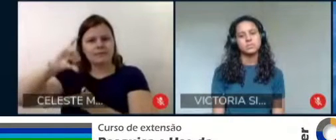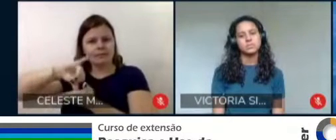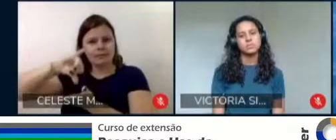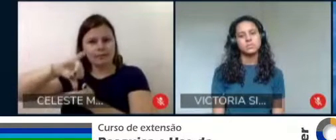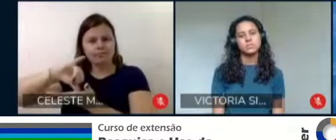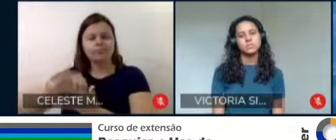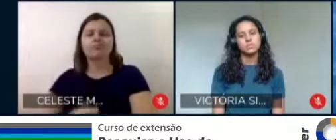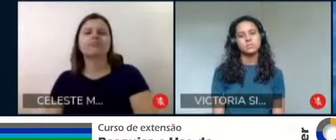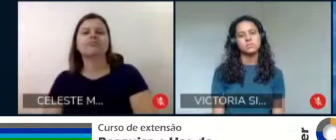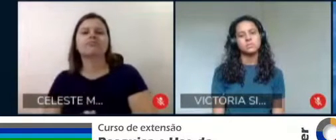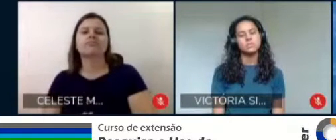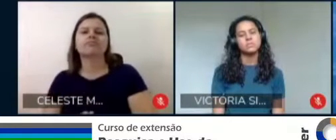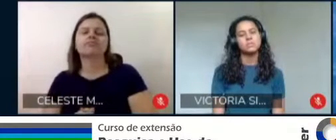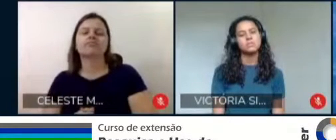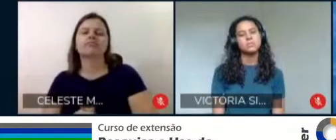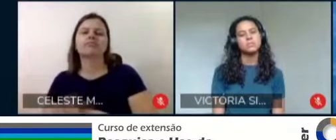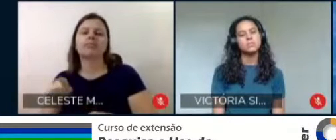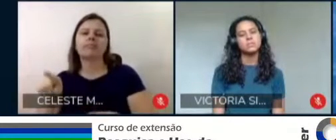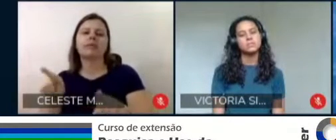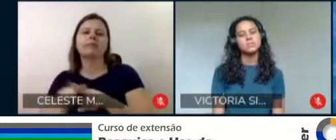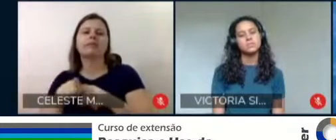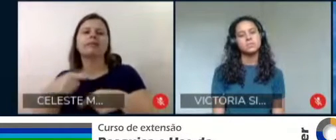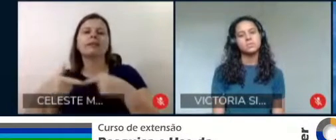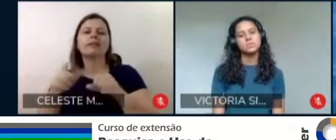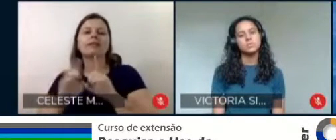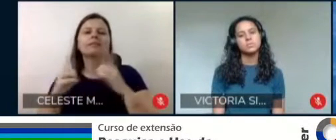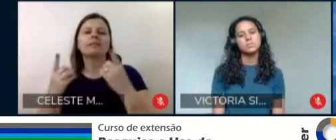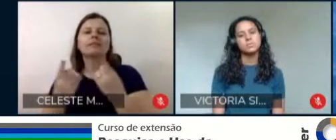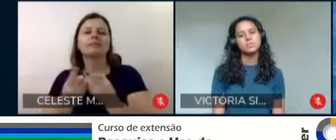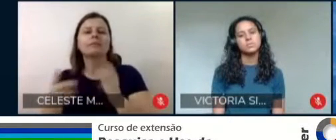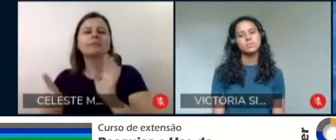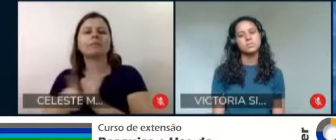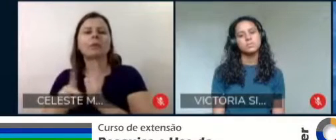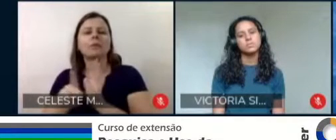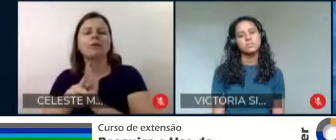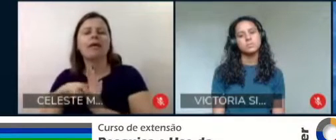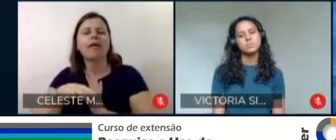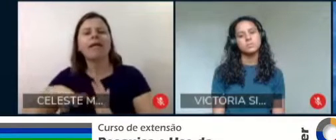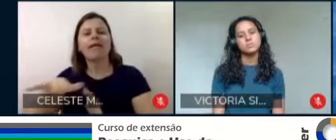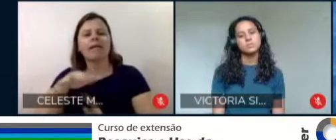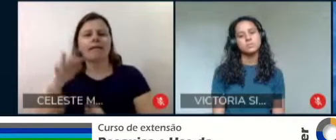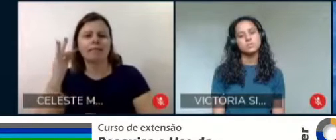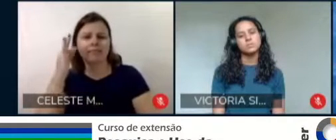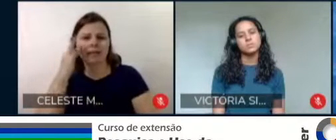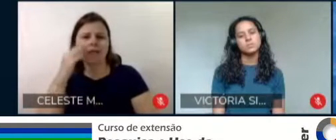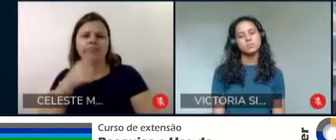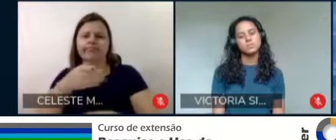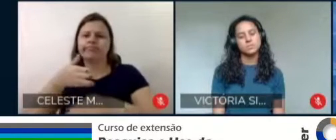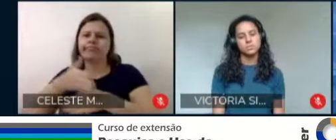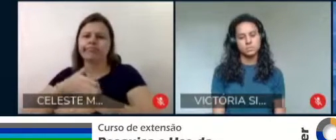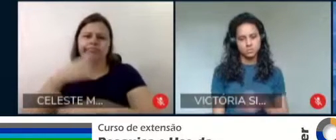Processamentos Técnicos, né? E que também participa de muitas das capacitações do Super 8.